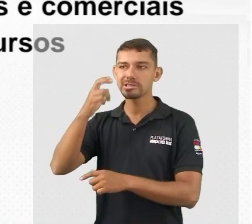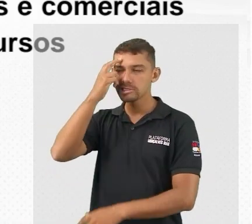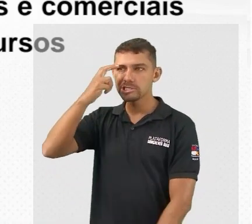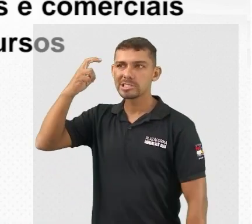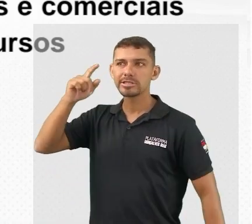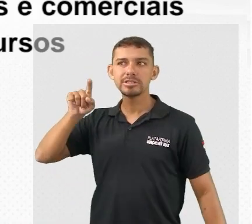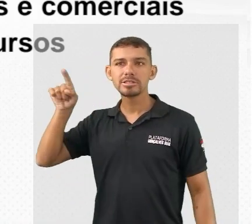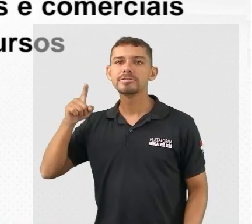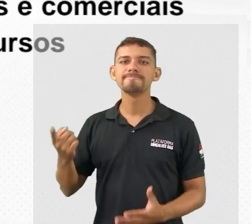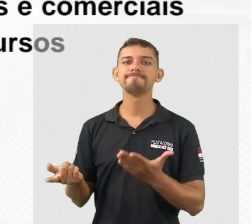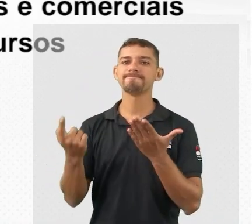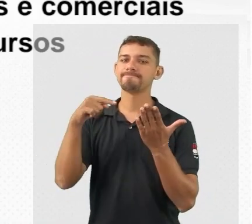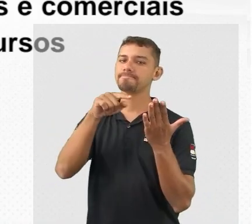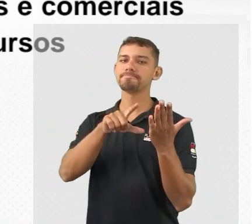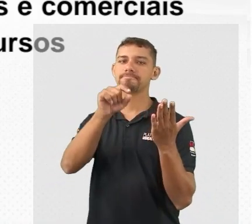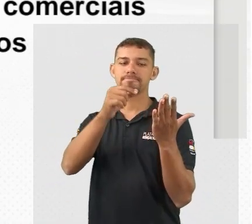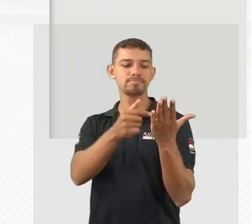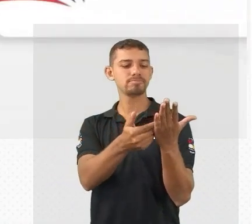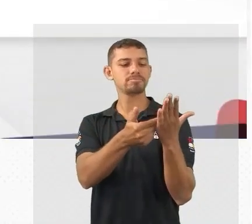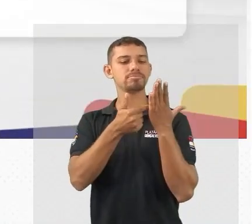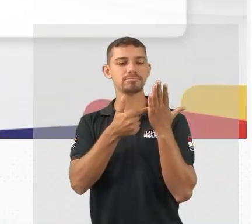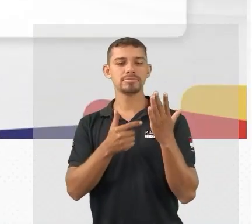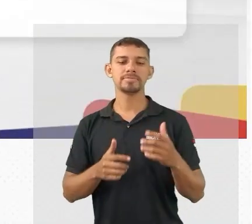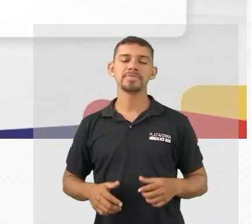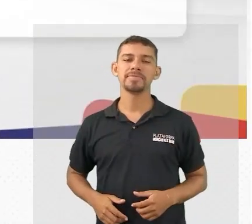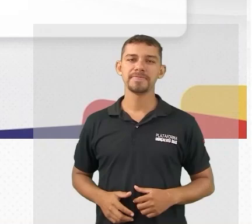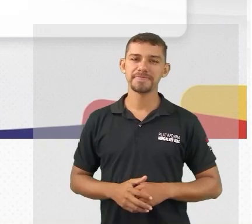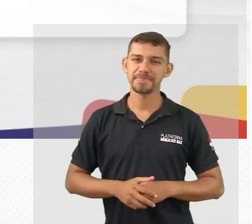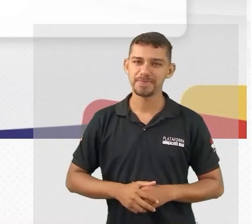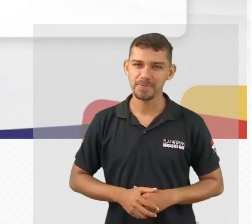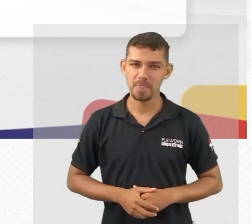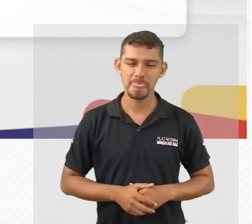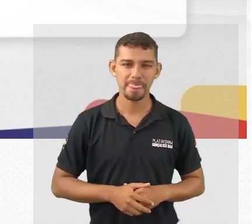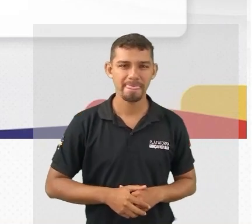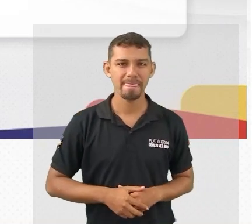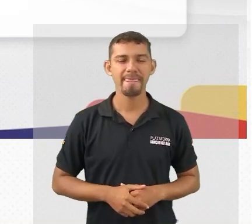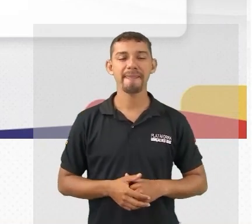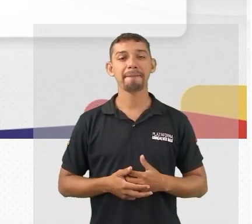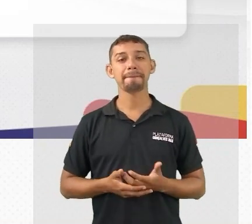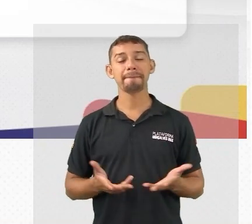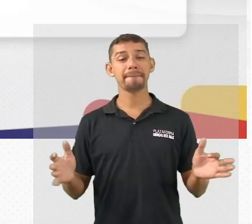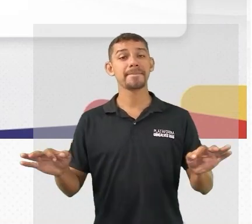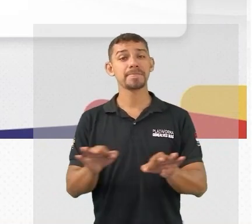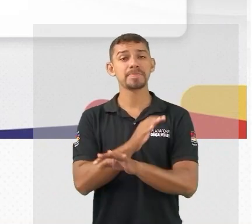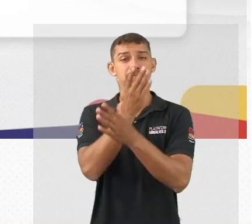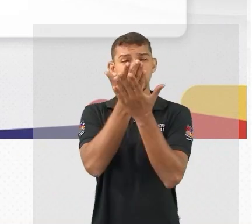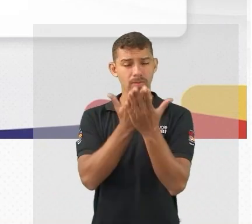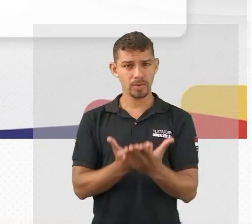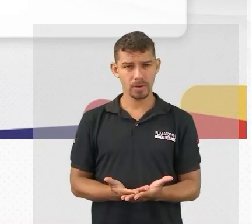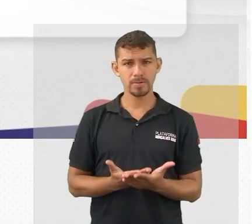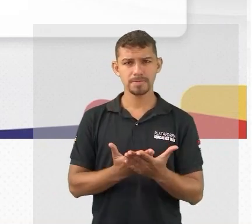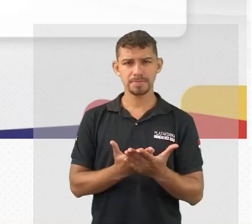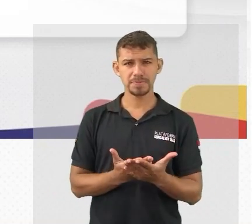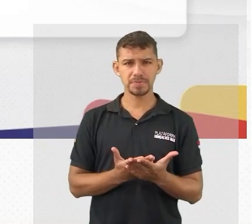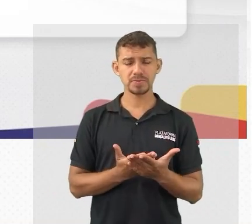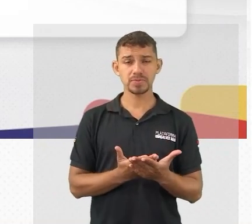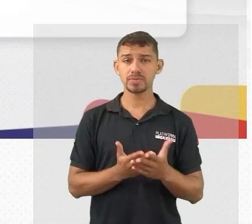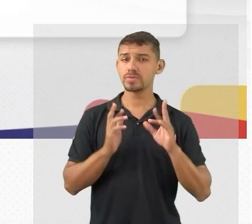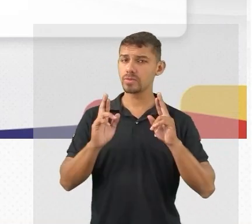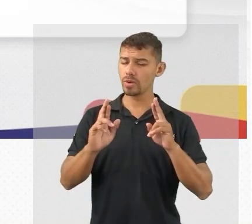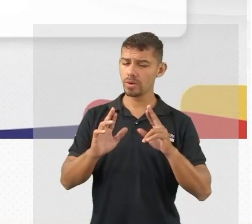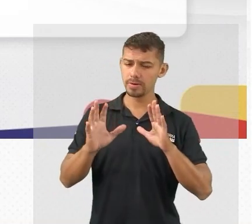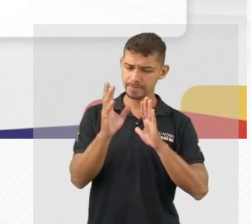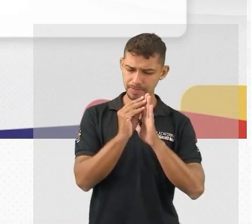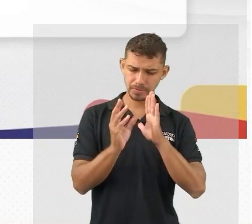está tomando aquela decisão por você, tá? E chegamos ao fim de mais essa aula, tá? Espero que